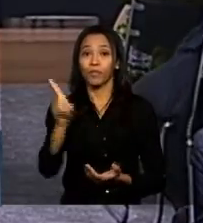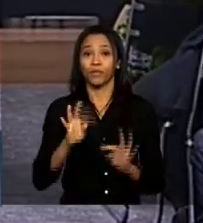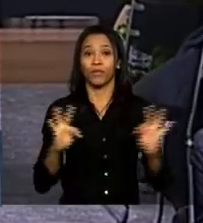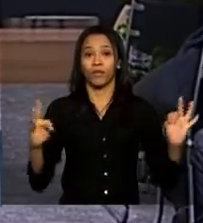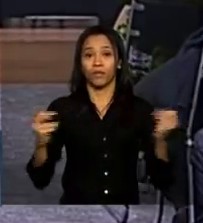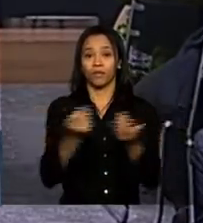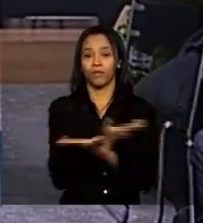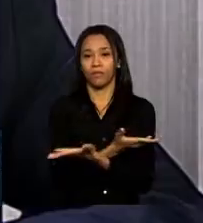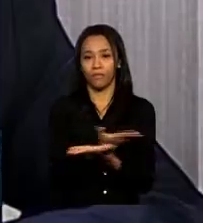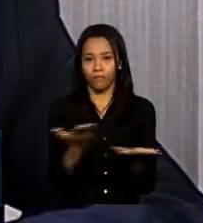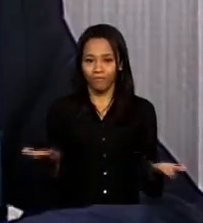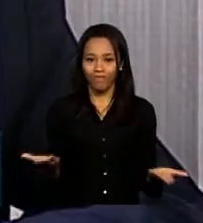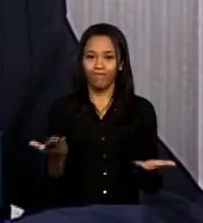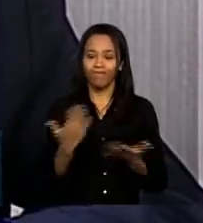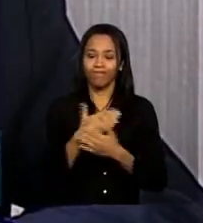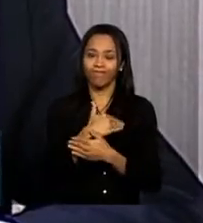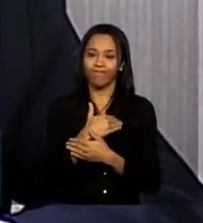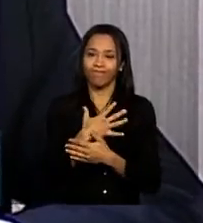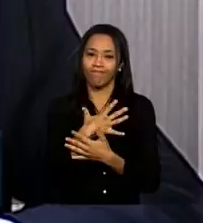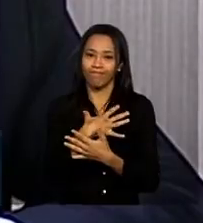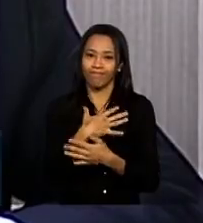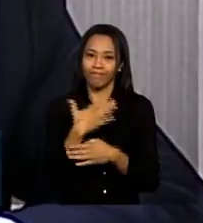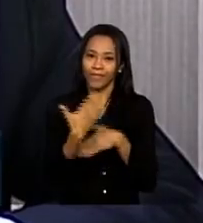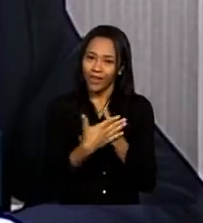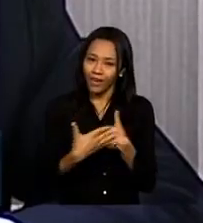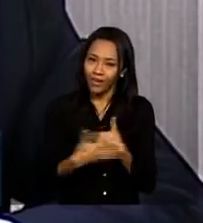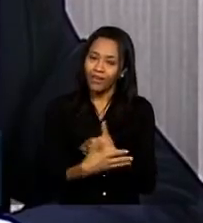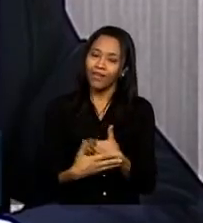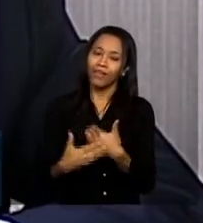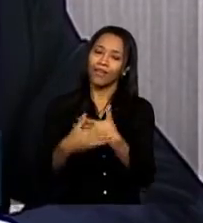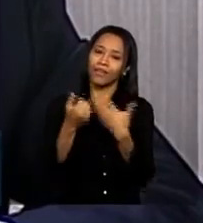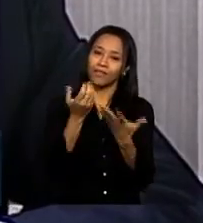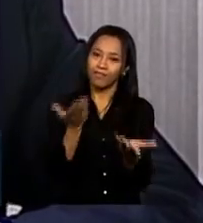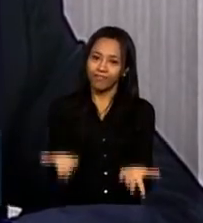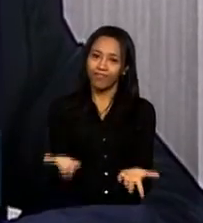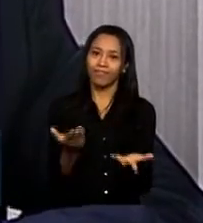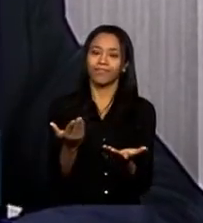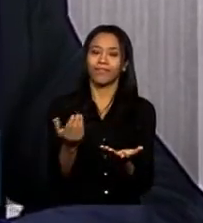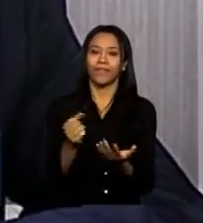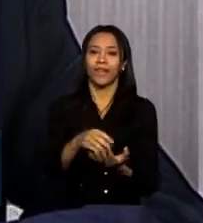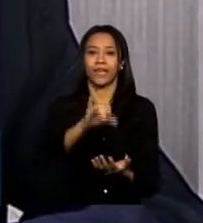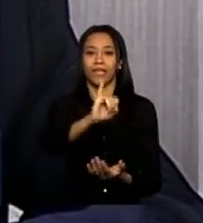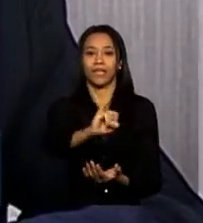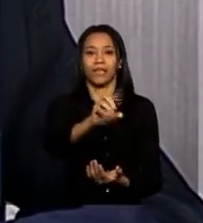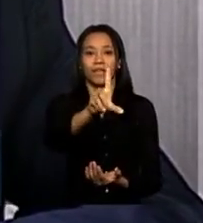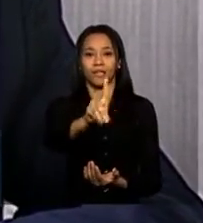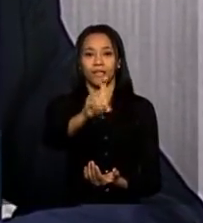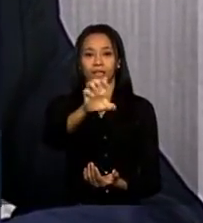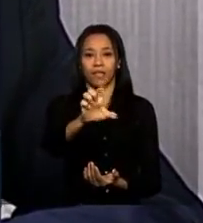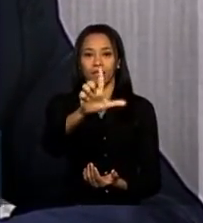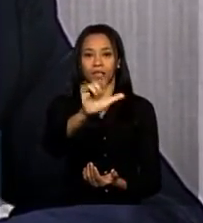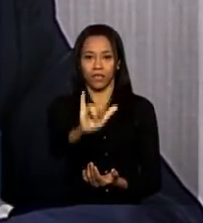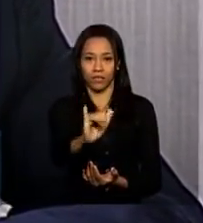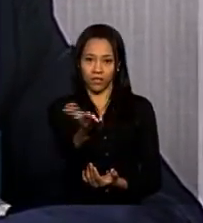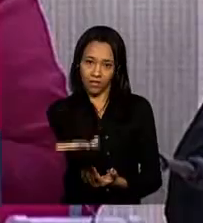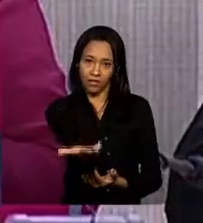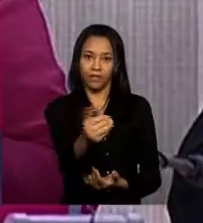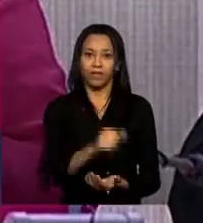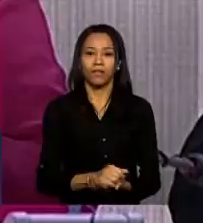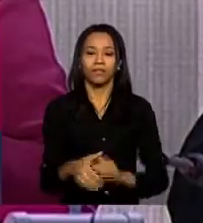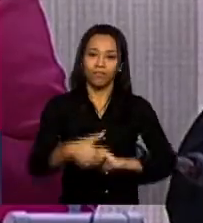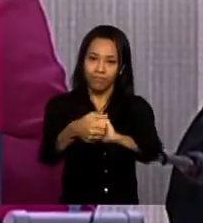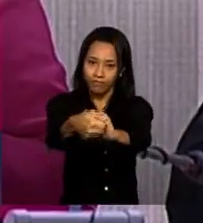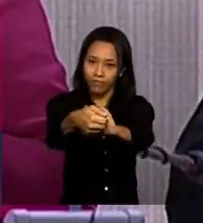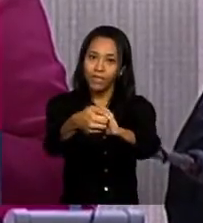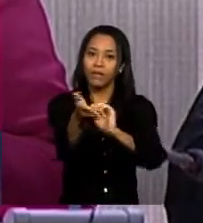Uma saudação muito, muito carinhosa à minha colega ministra Ideli, saudando a Ideli. Faço essa saudação a